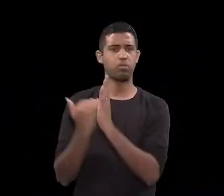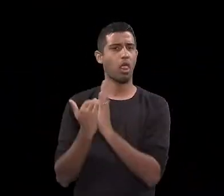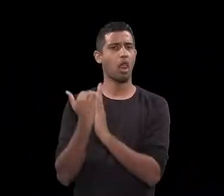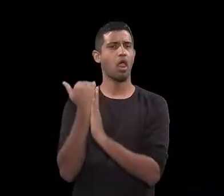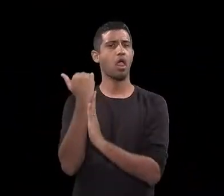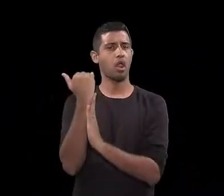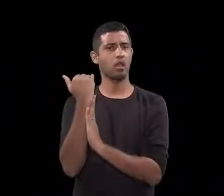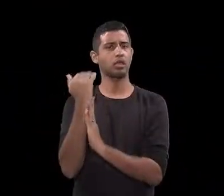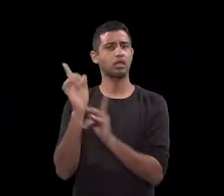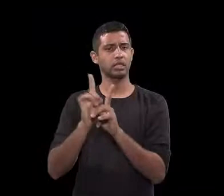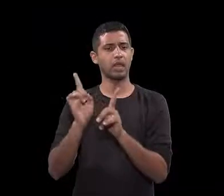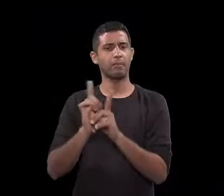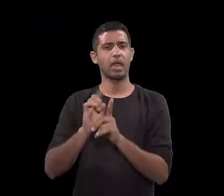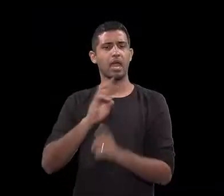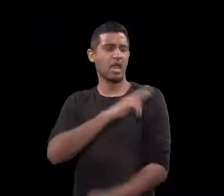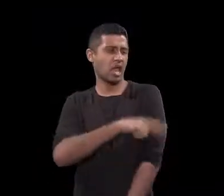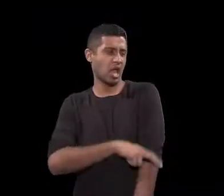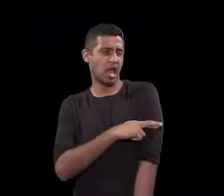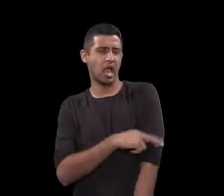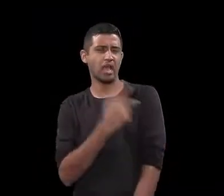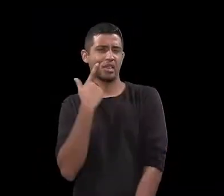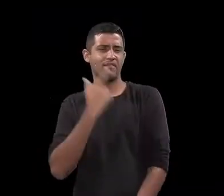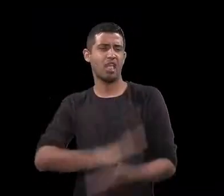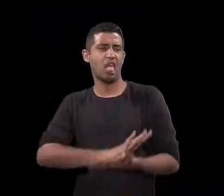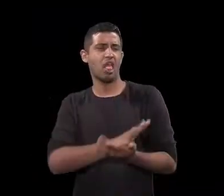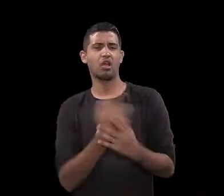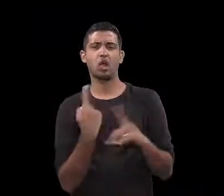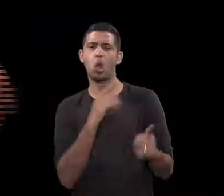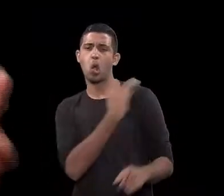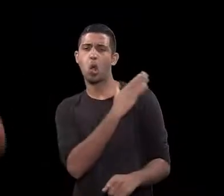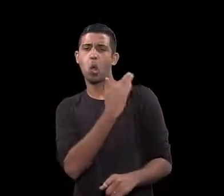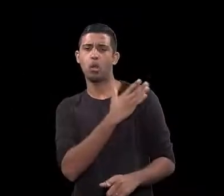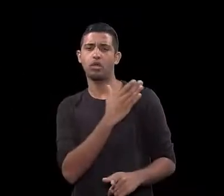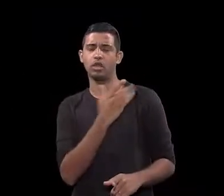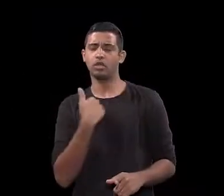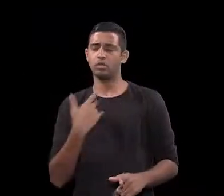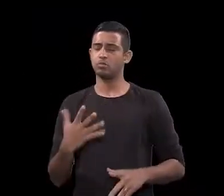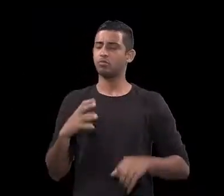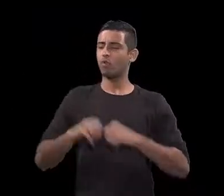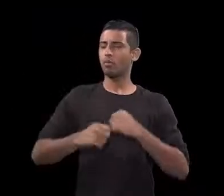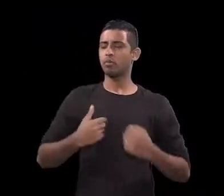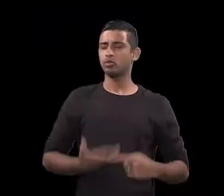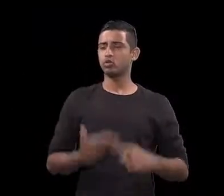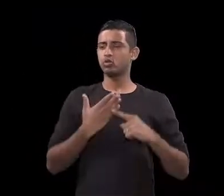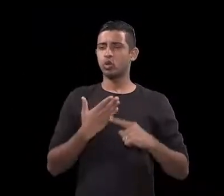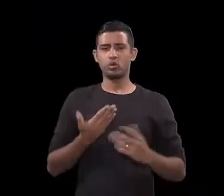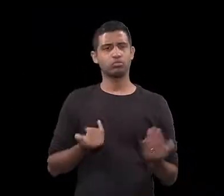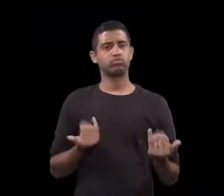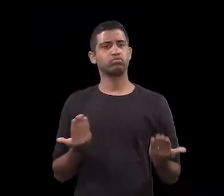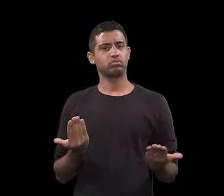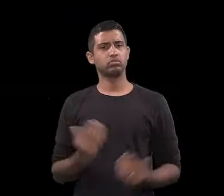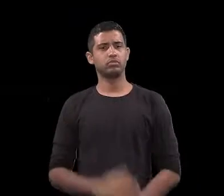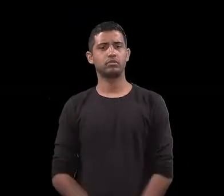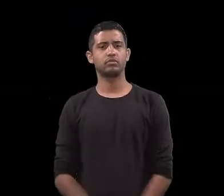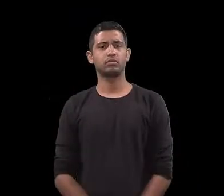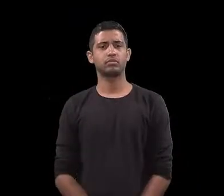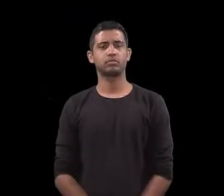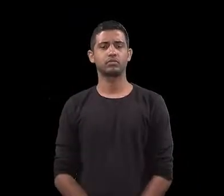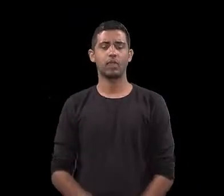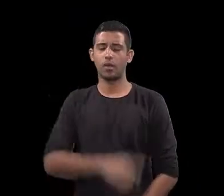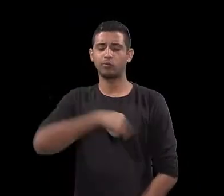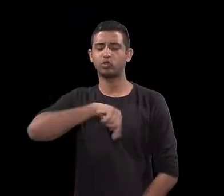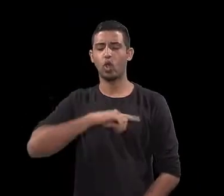direita extrema, do nazismo, antissemitismo e também racismo. Isso me formou na minha juventude muito. Então,